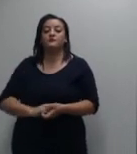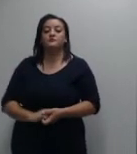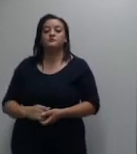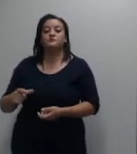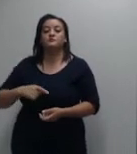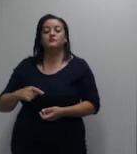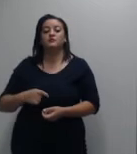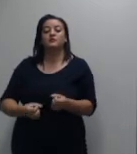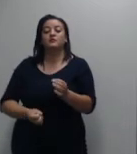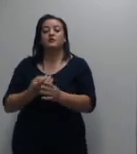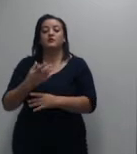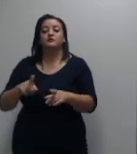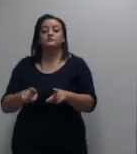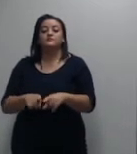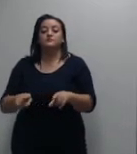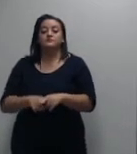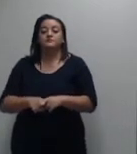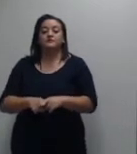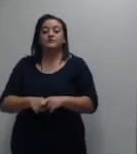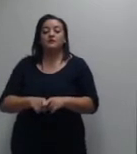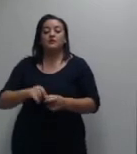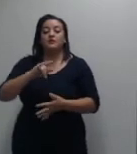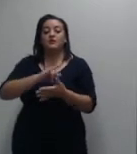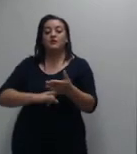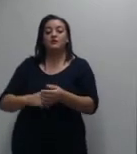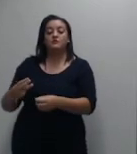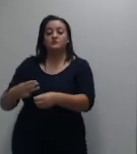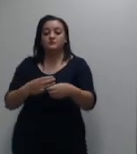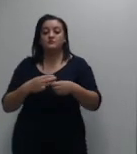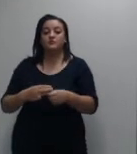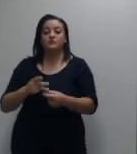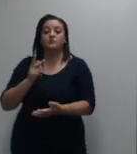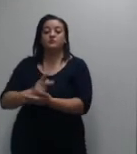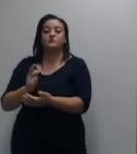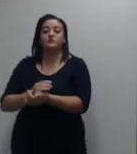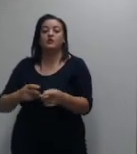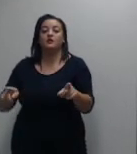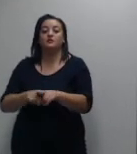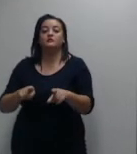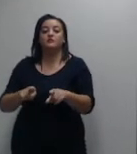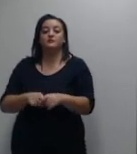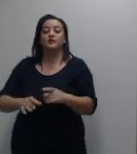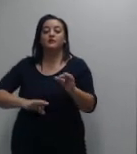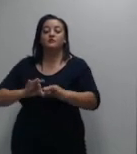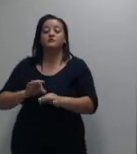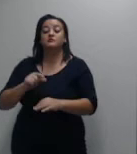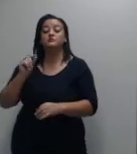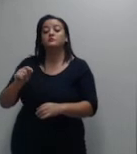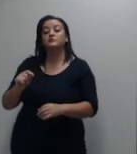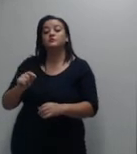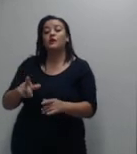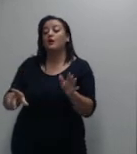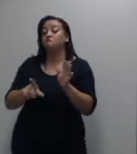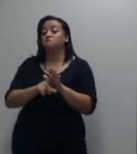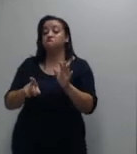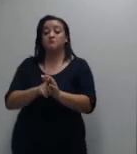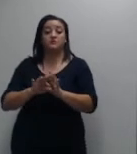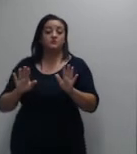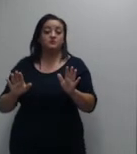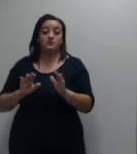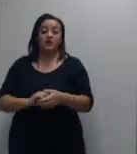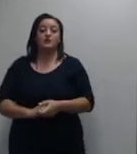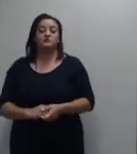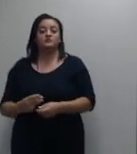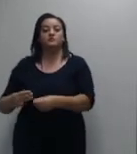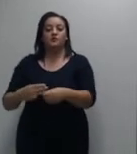elidir a certidão Municipal Francisca presunção de que a legitimidade do